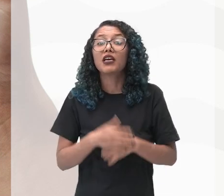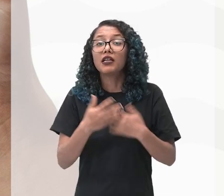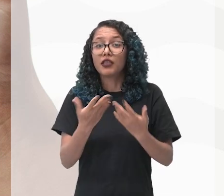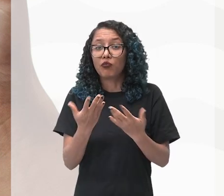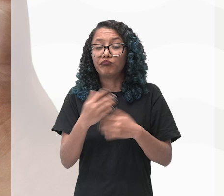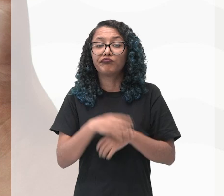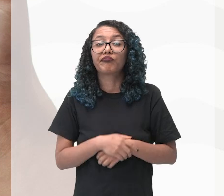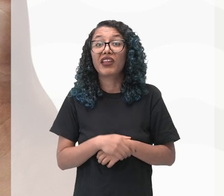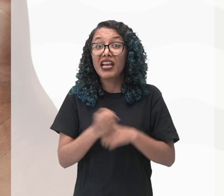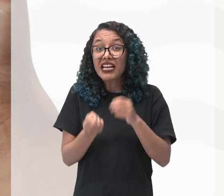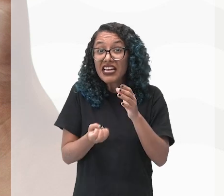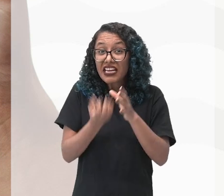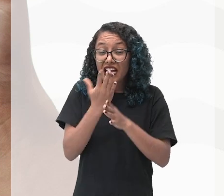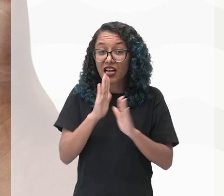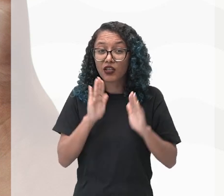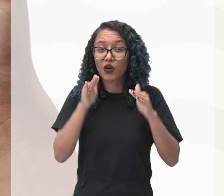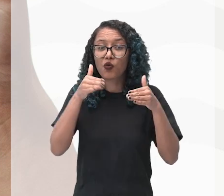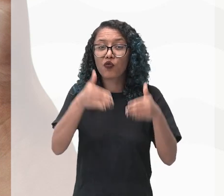são plataformas